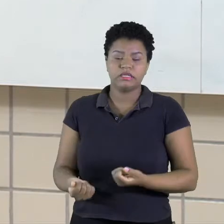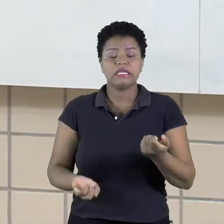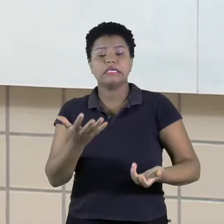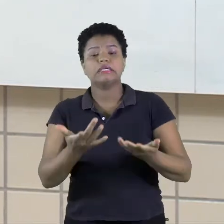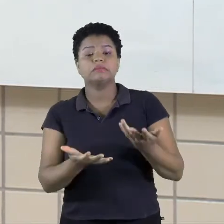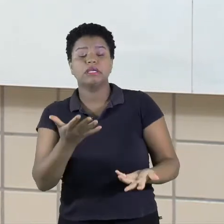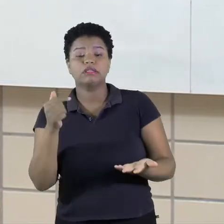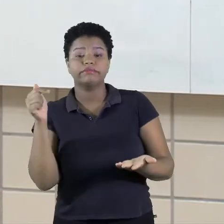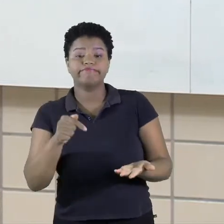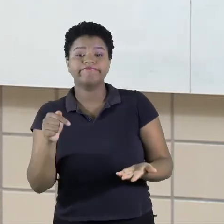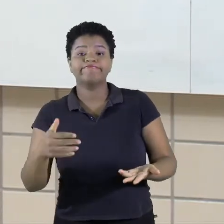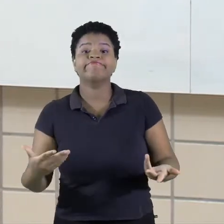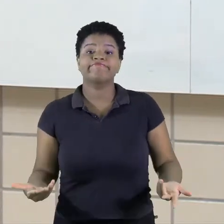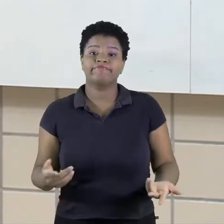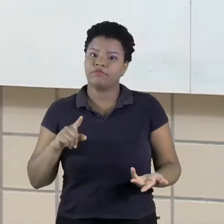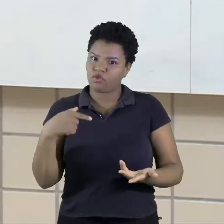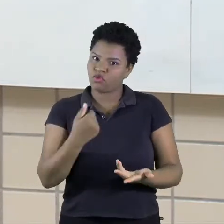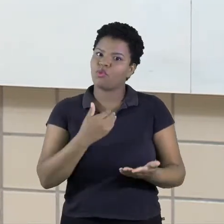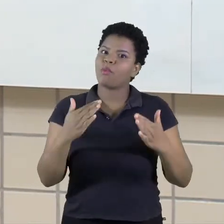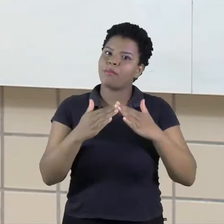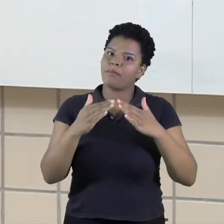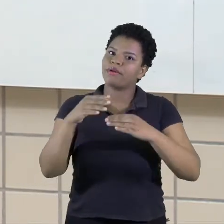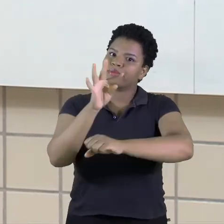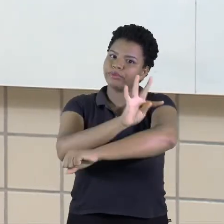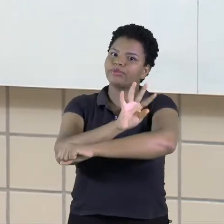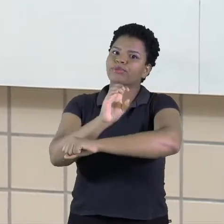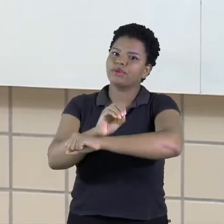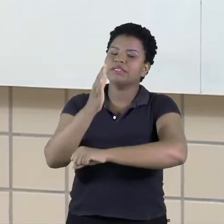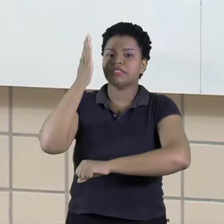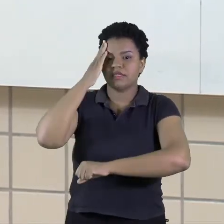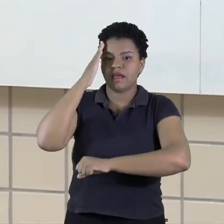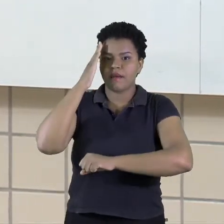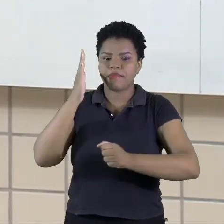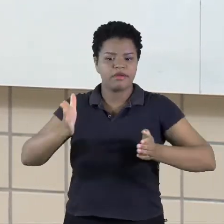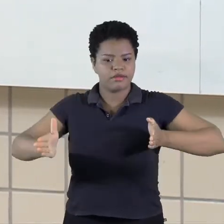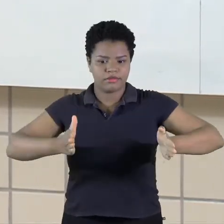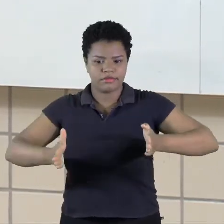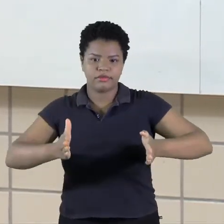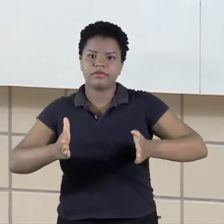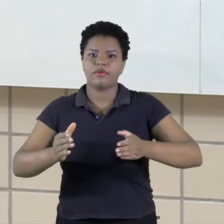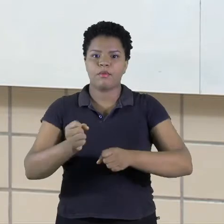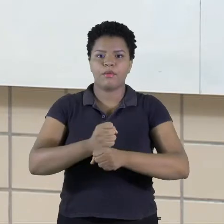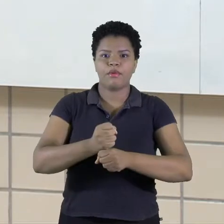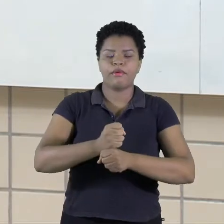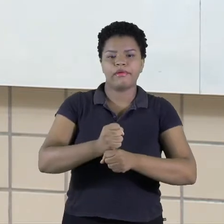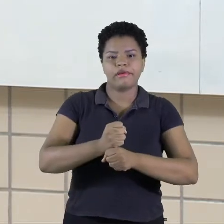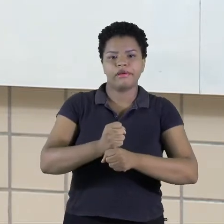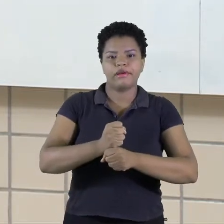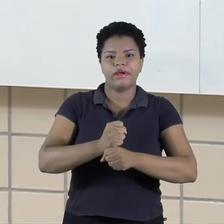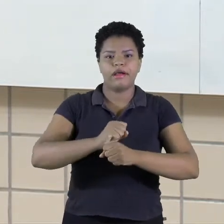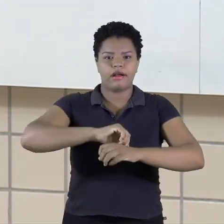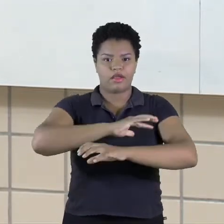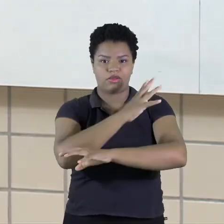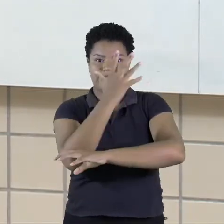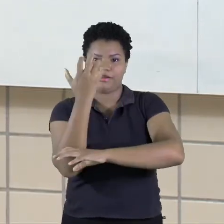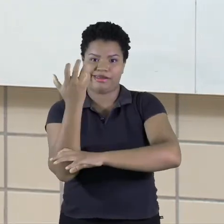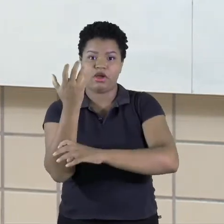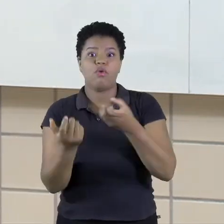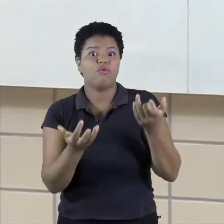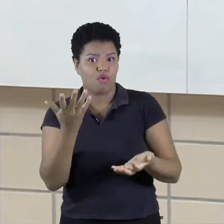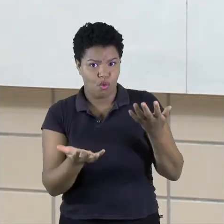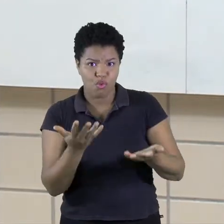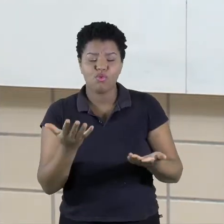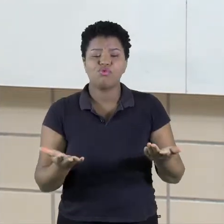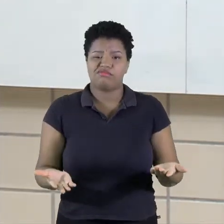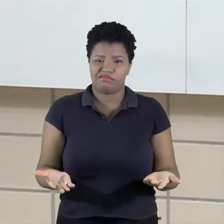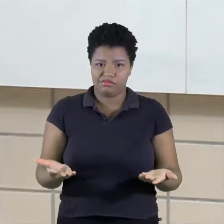gente? Nós moramos no Tocantins, a gente sabe que essa época do ano aí no cerrado pega fogo. Como